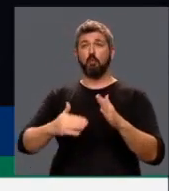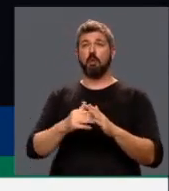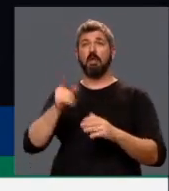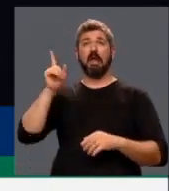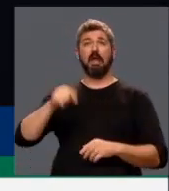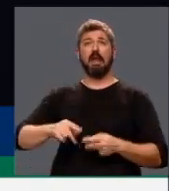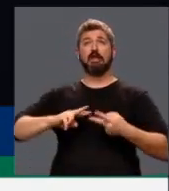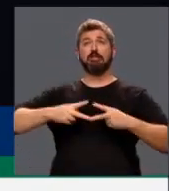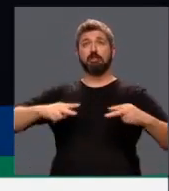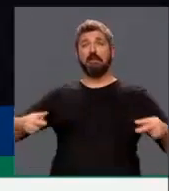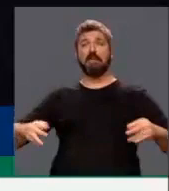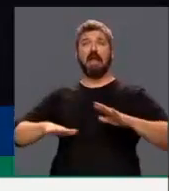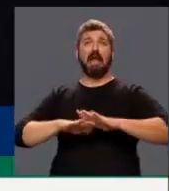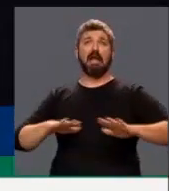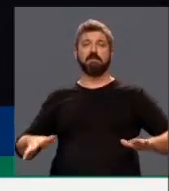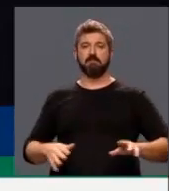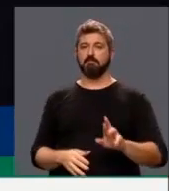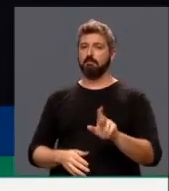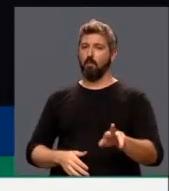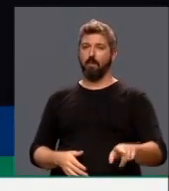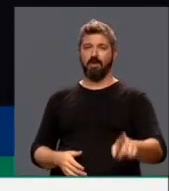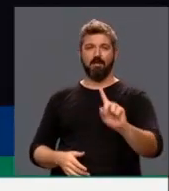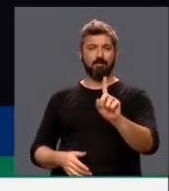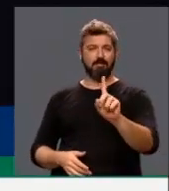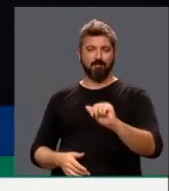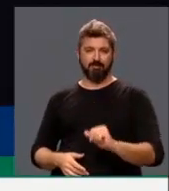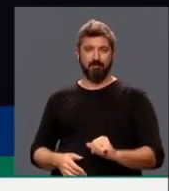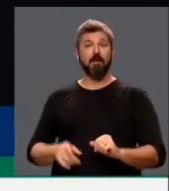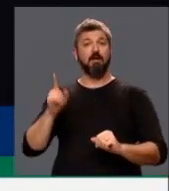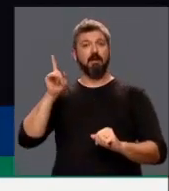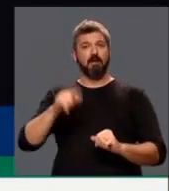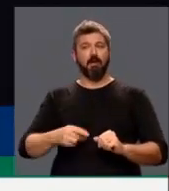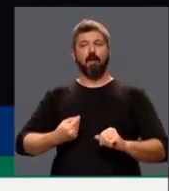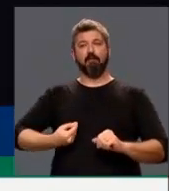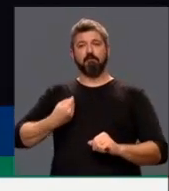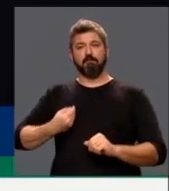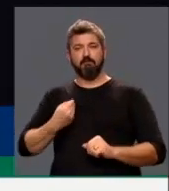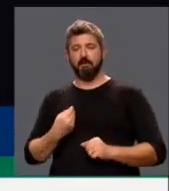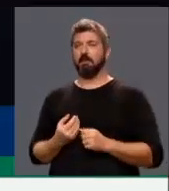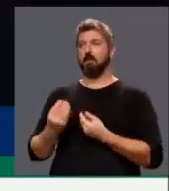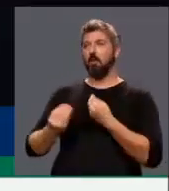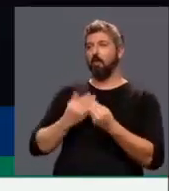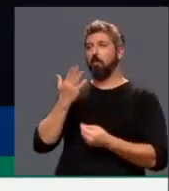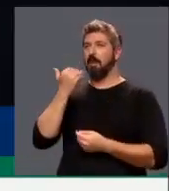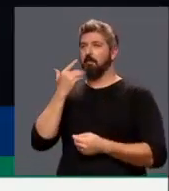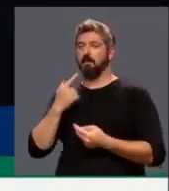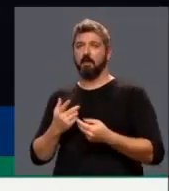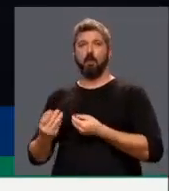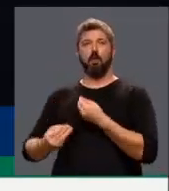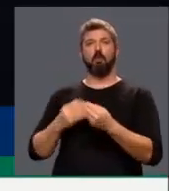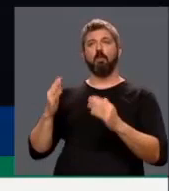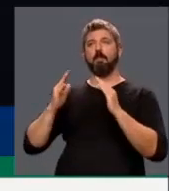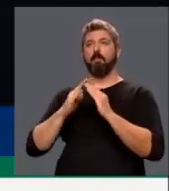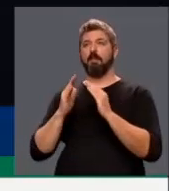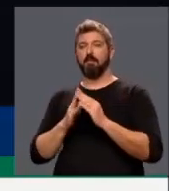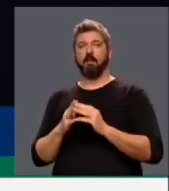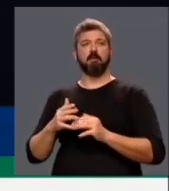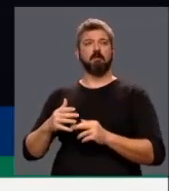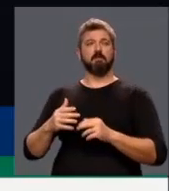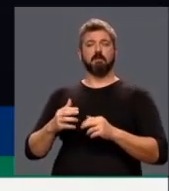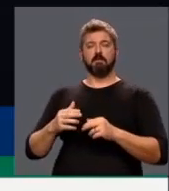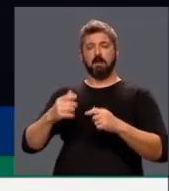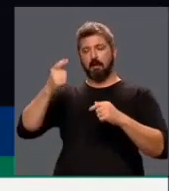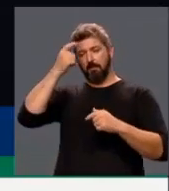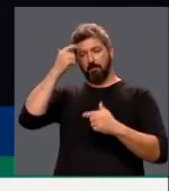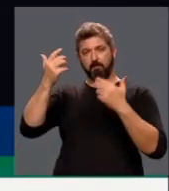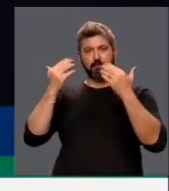predisposição natural do nosso corpo a ter essas doenças. Não, são condições de vida, condições de alimentação, de moradia, mentais, psíquicas.